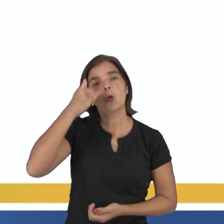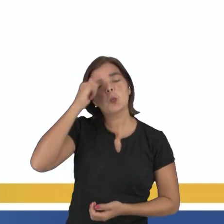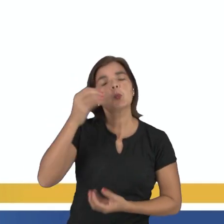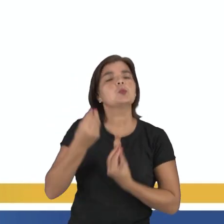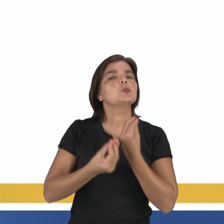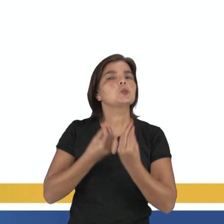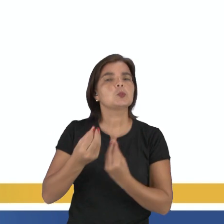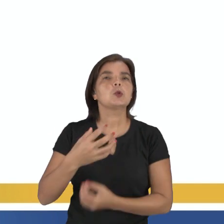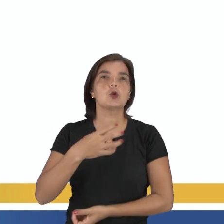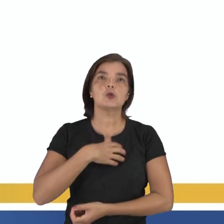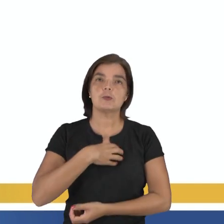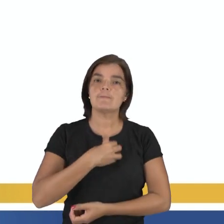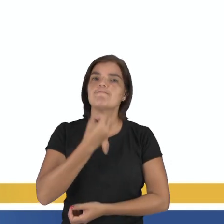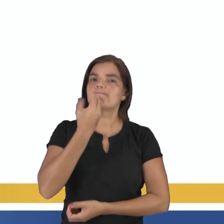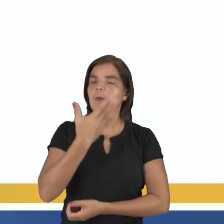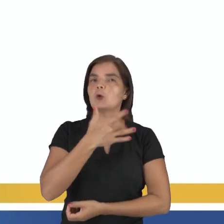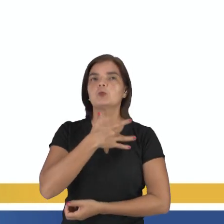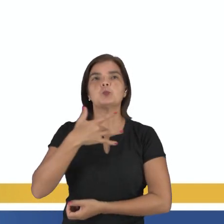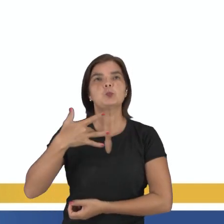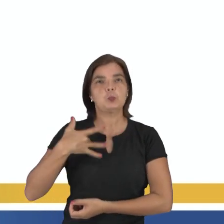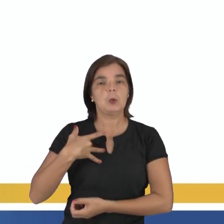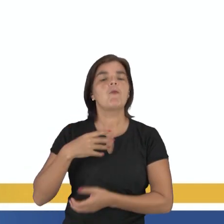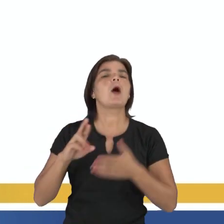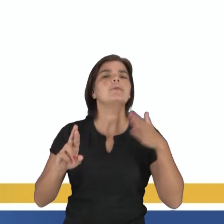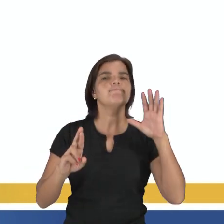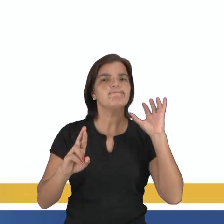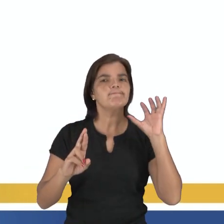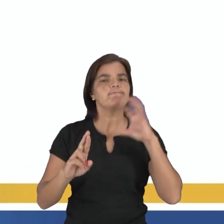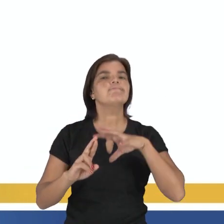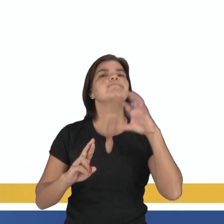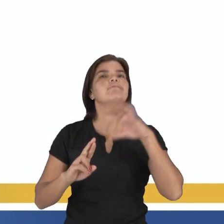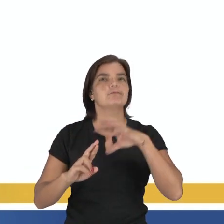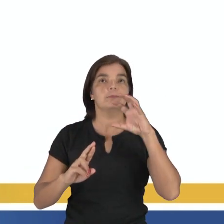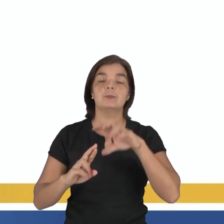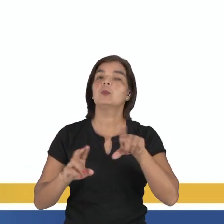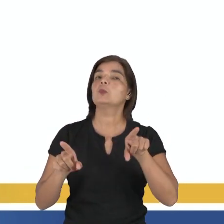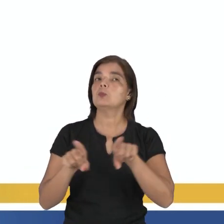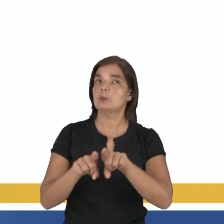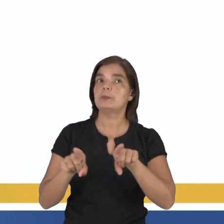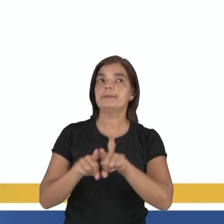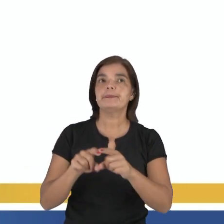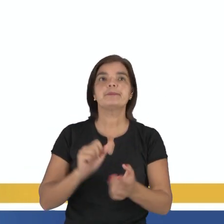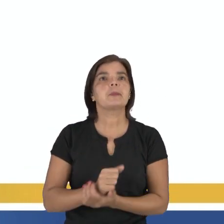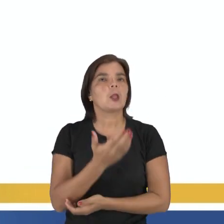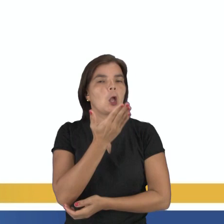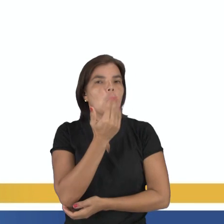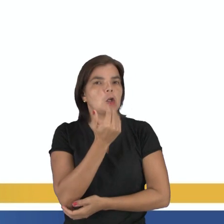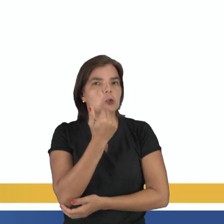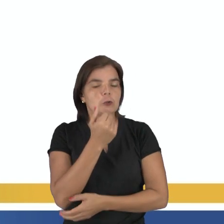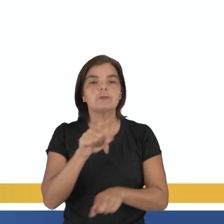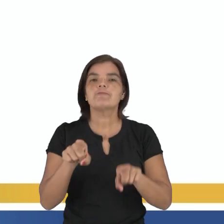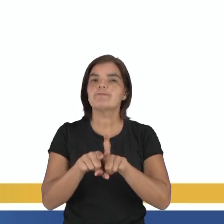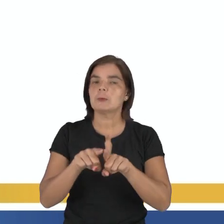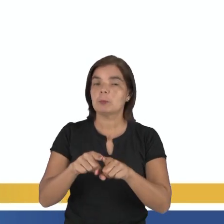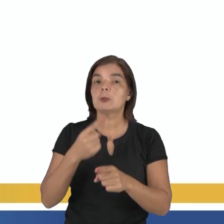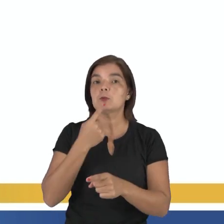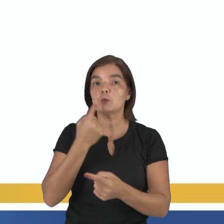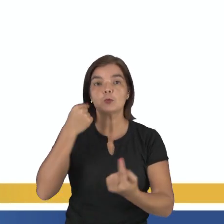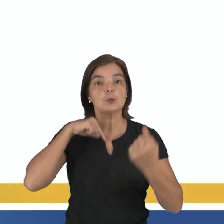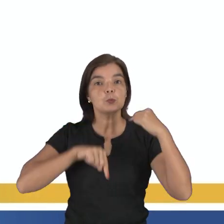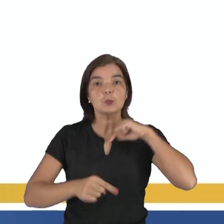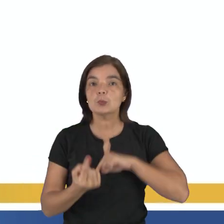por exemplo, um estilo de vida saudável, por exemplo, vai influenciar, essa alimentação vai influenciar, por exemplo, nesse fluxo